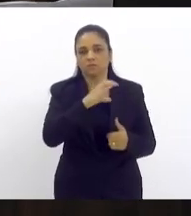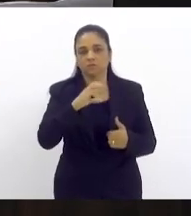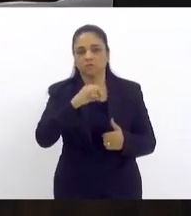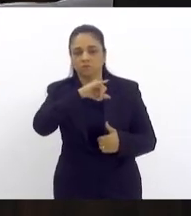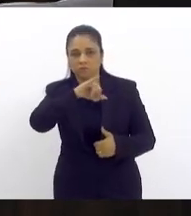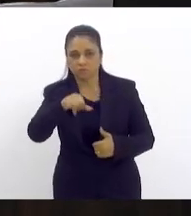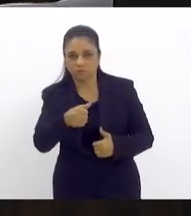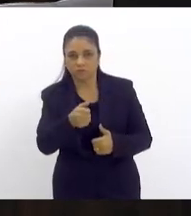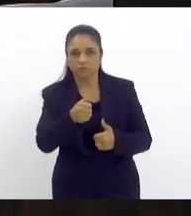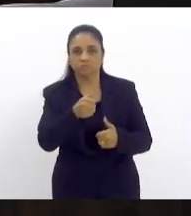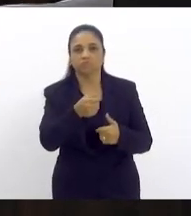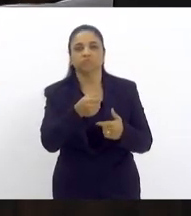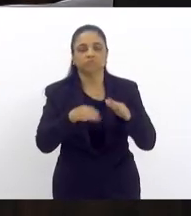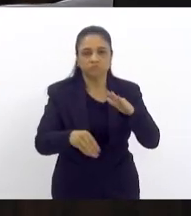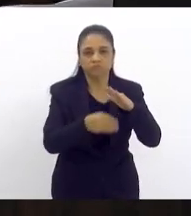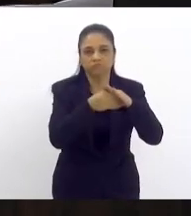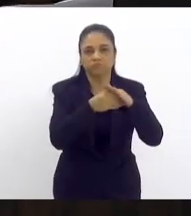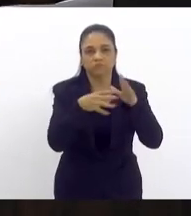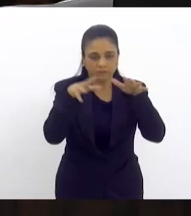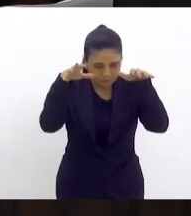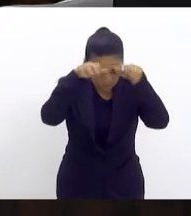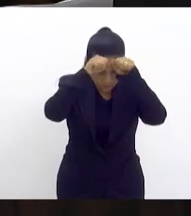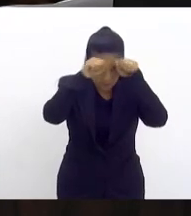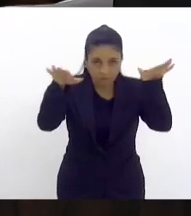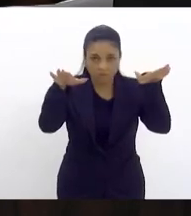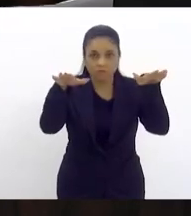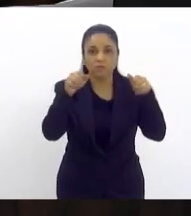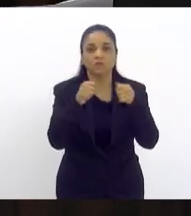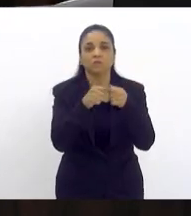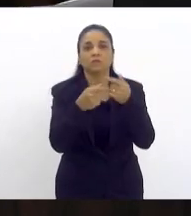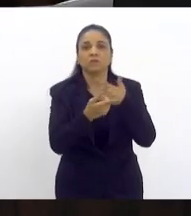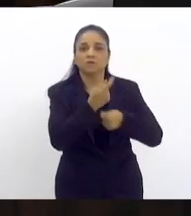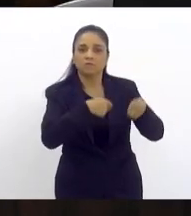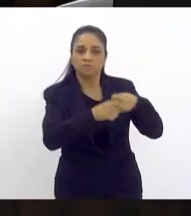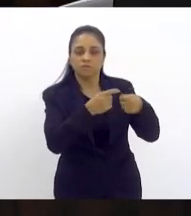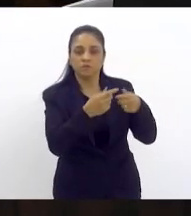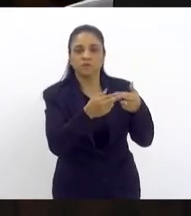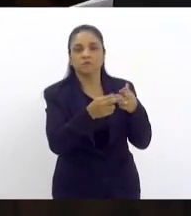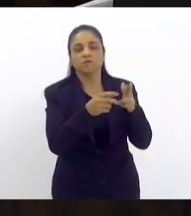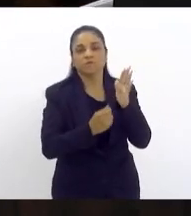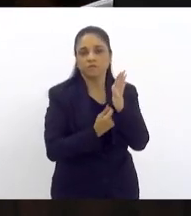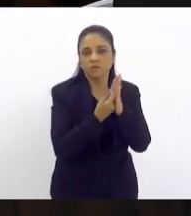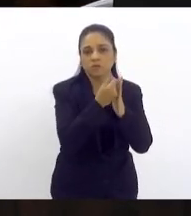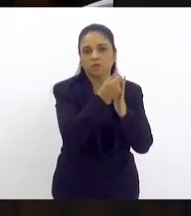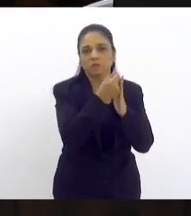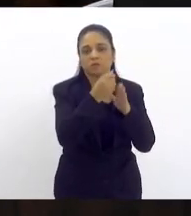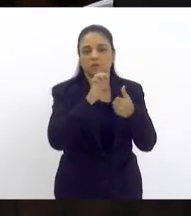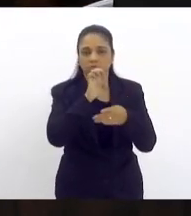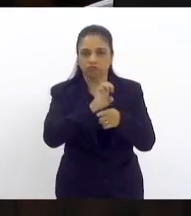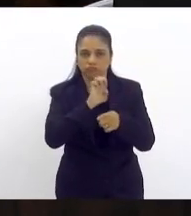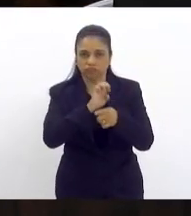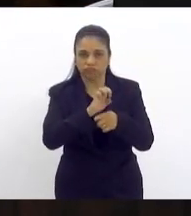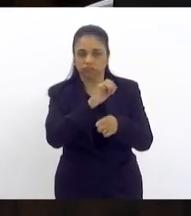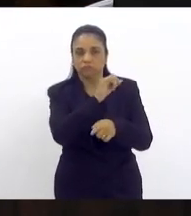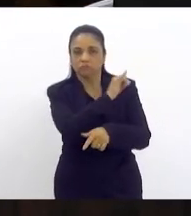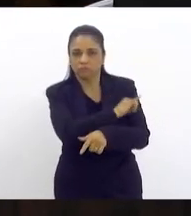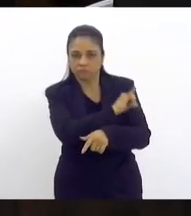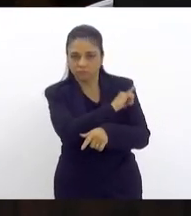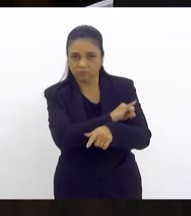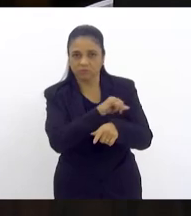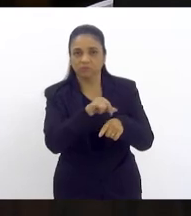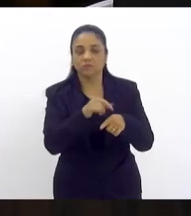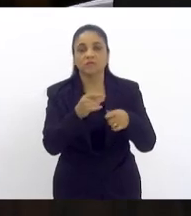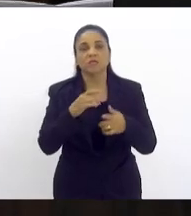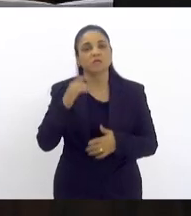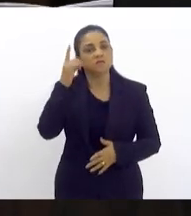com a emenda da comissão de tributação controle da arrecadação Estadual de fiscalização dos tributos estaduais relatores deputados